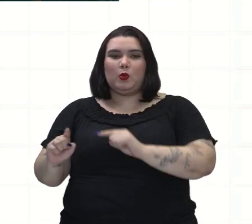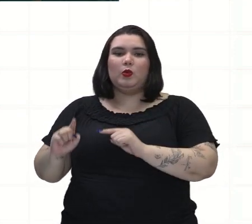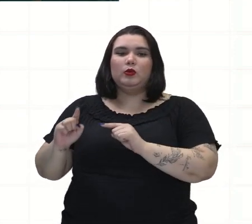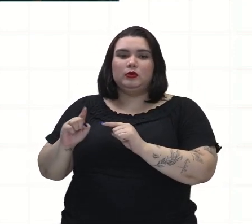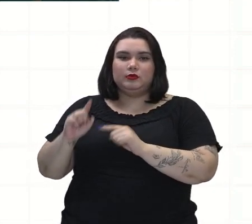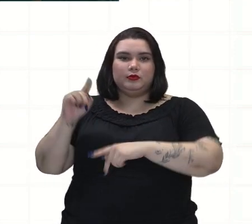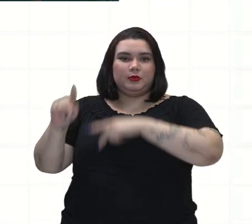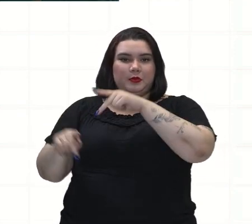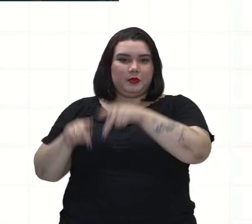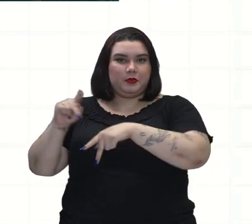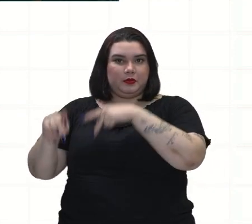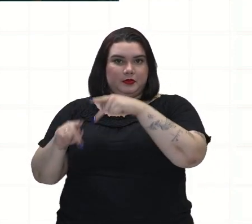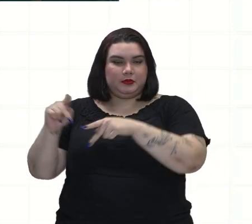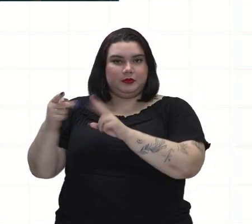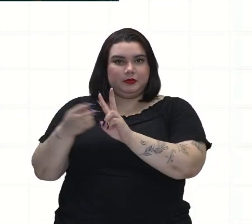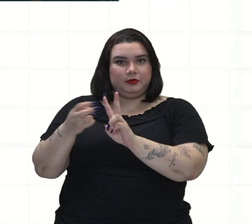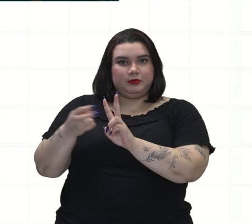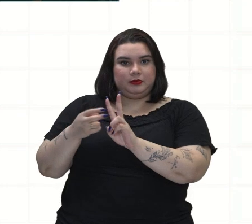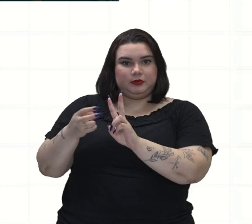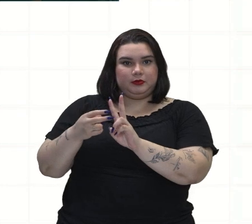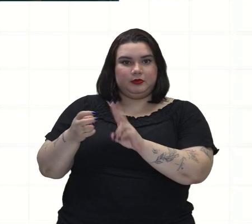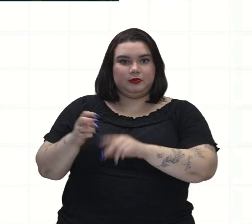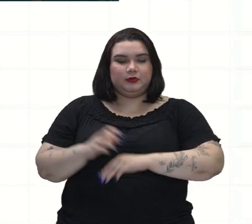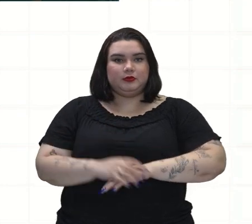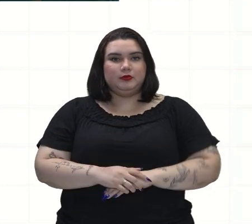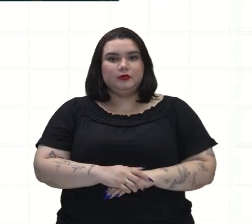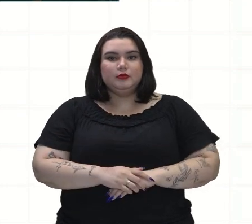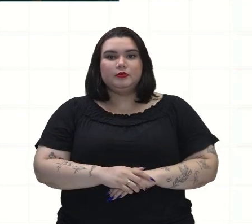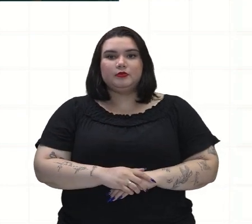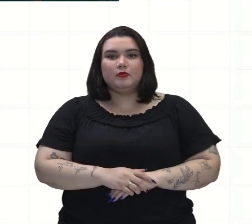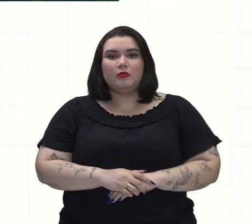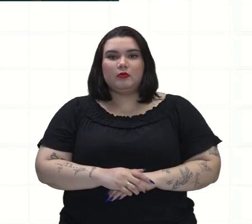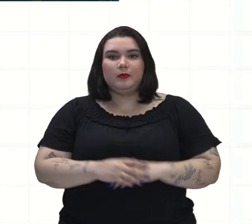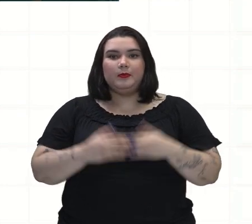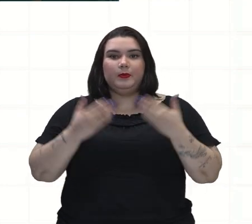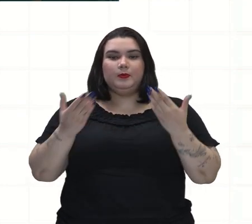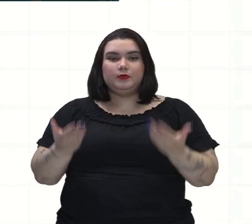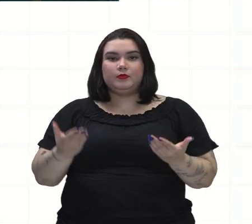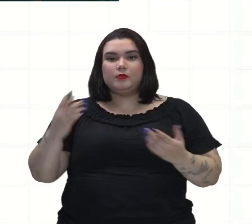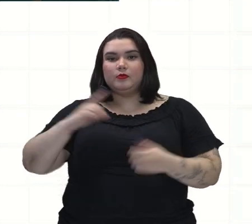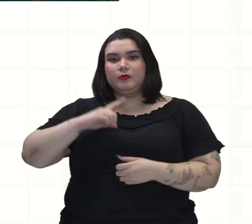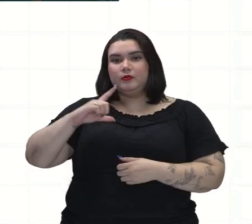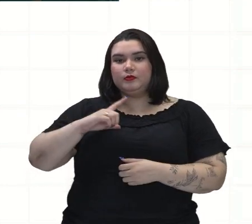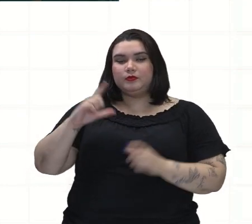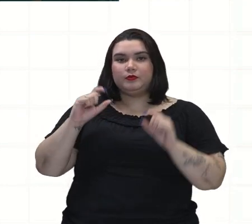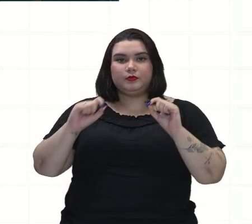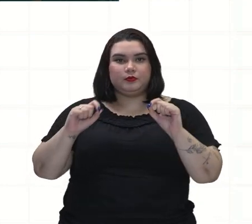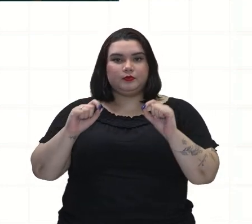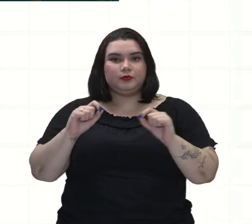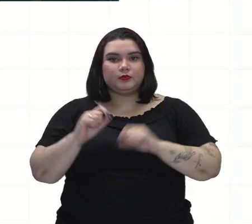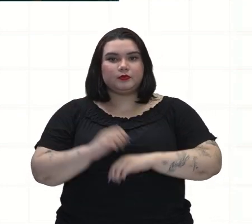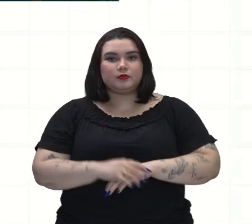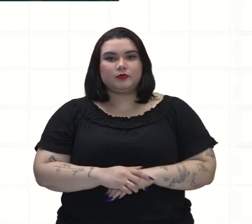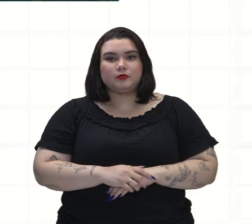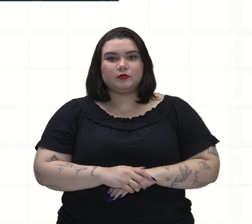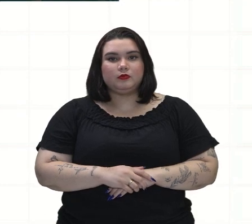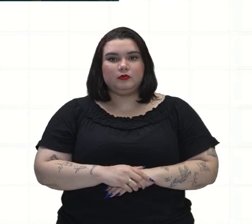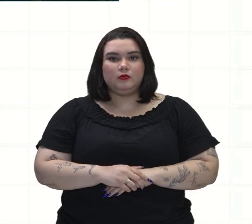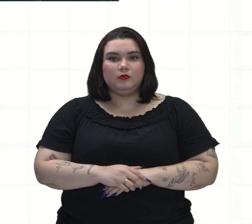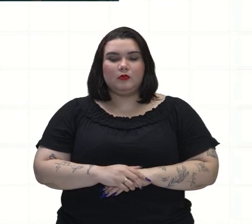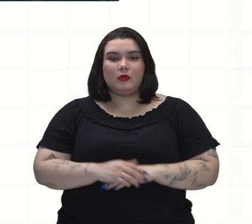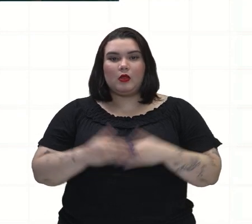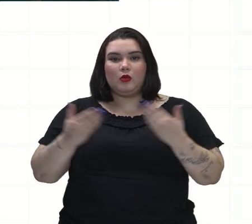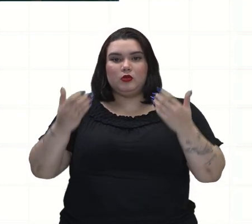as populações indígenas. Então você tem, quando tratamos a